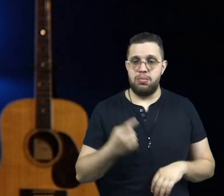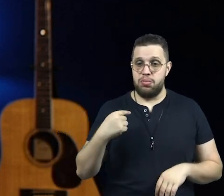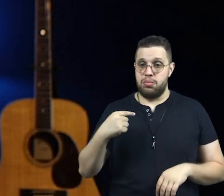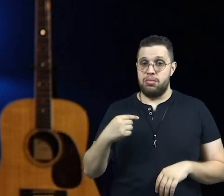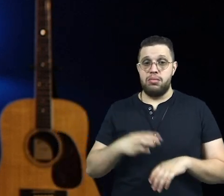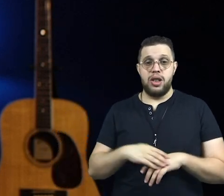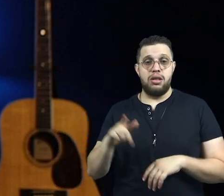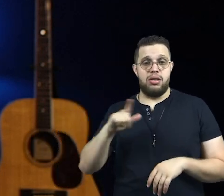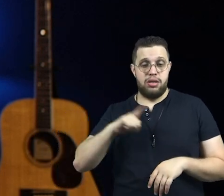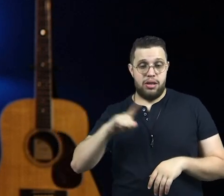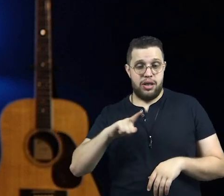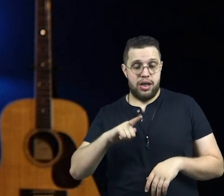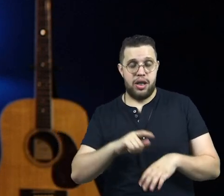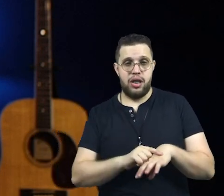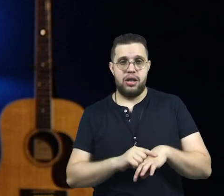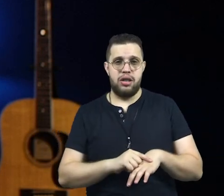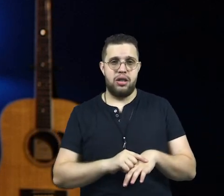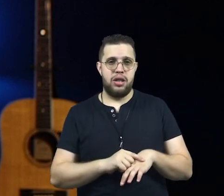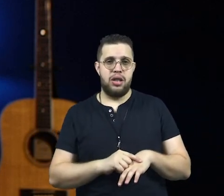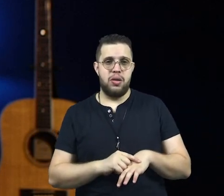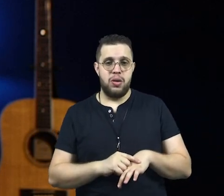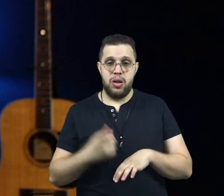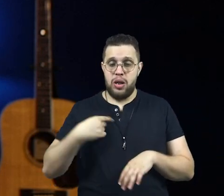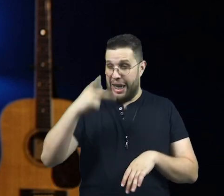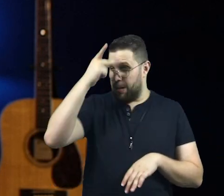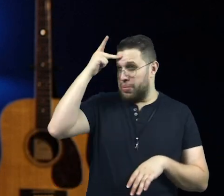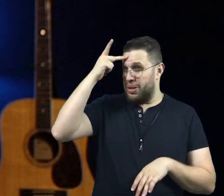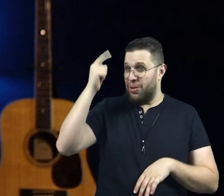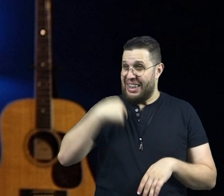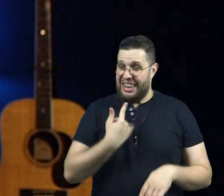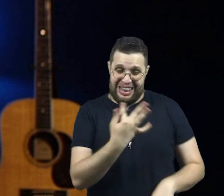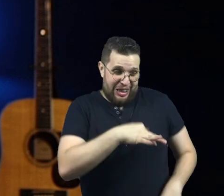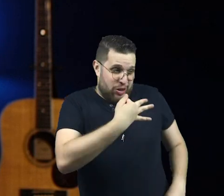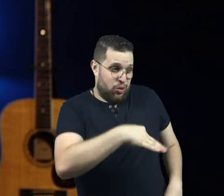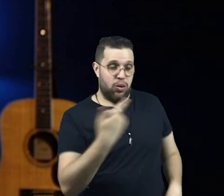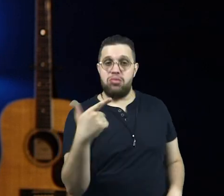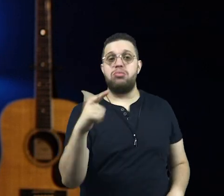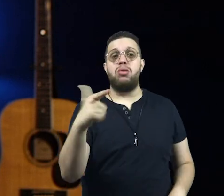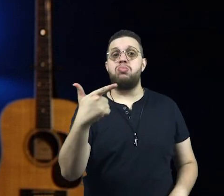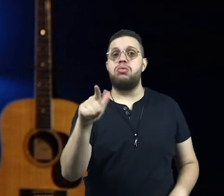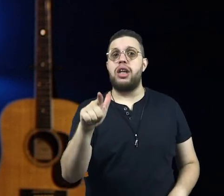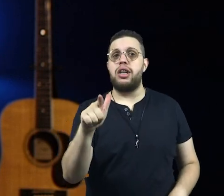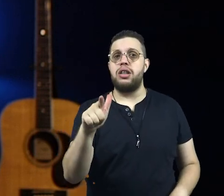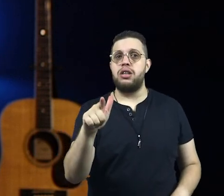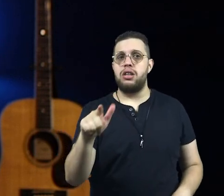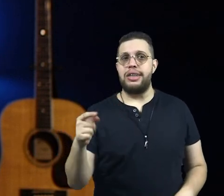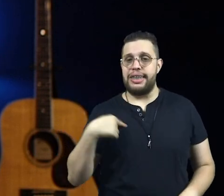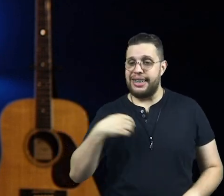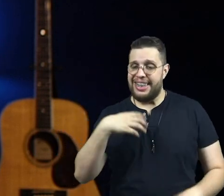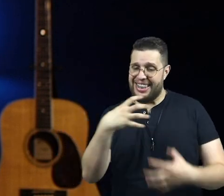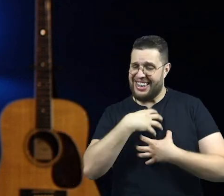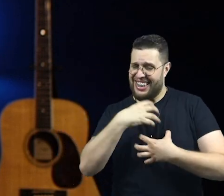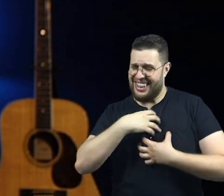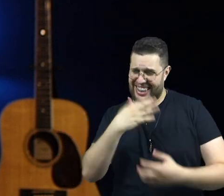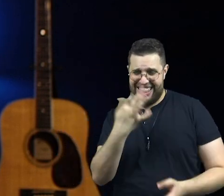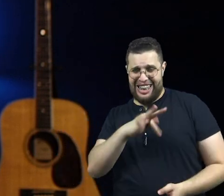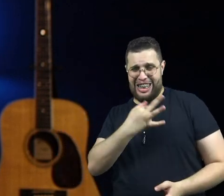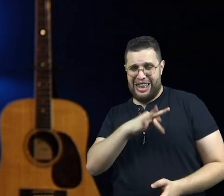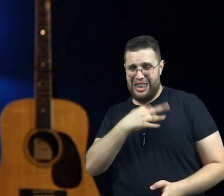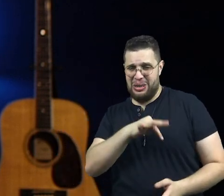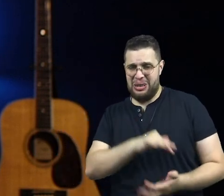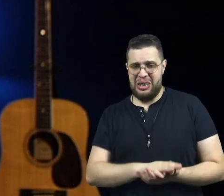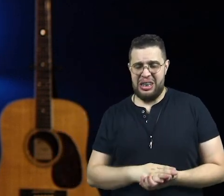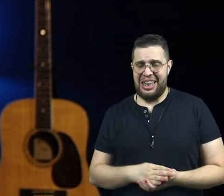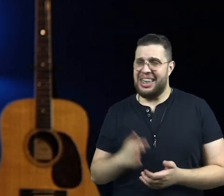e que é considerada uma doença, a pessoa que não sente dor. A gente sente dor, as coisas que nos machucam, a gente